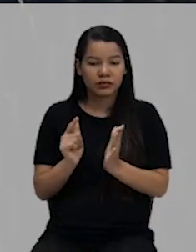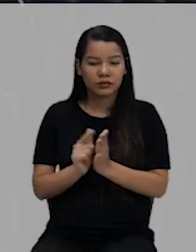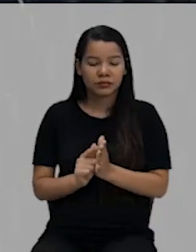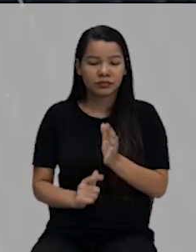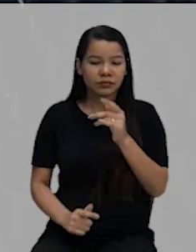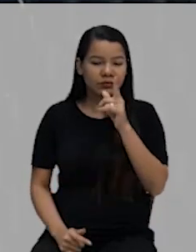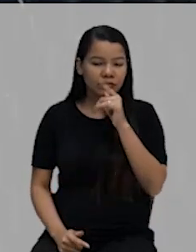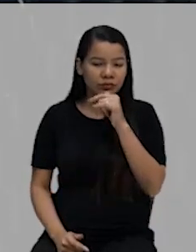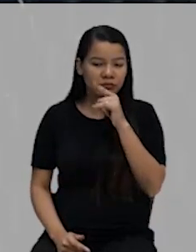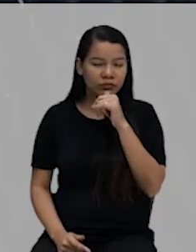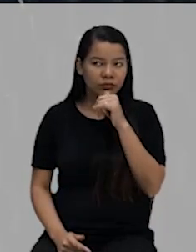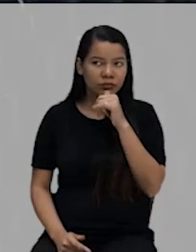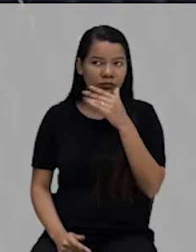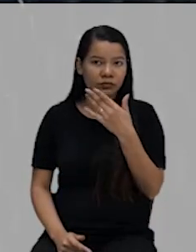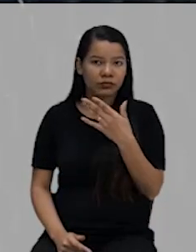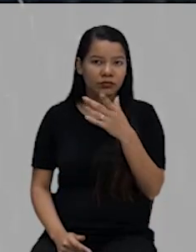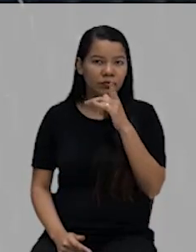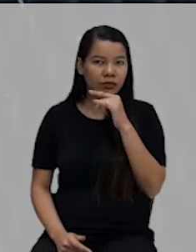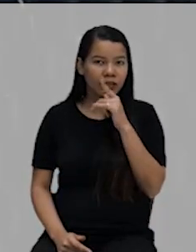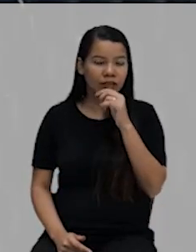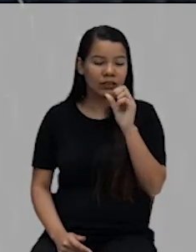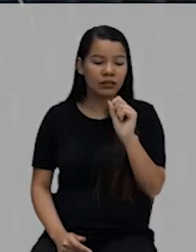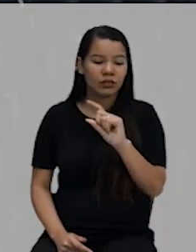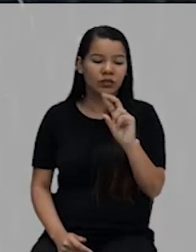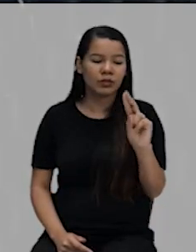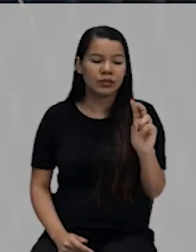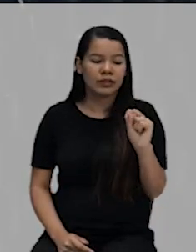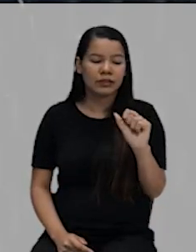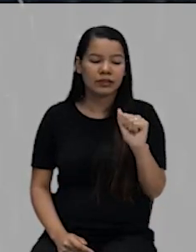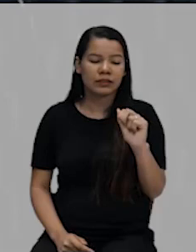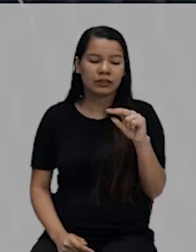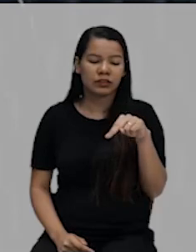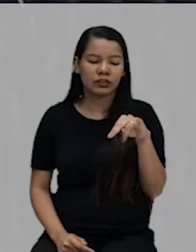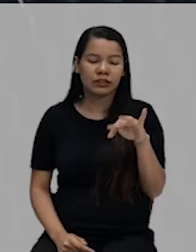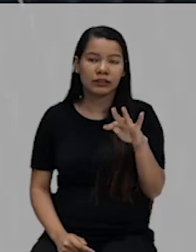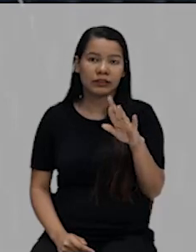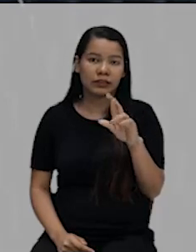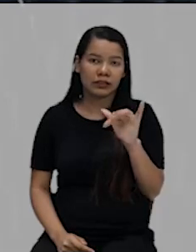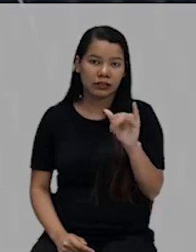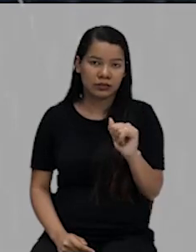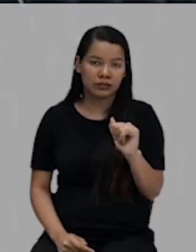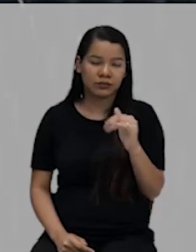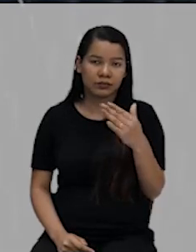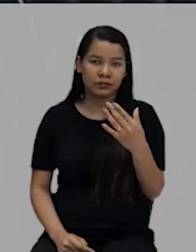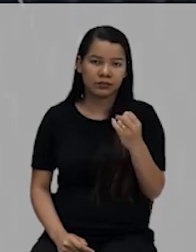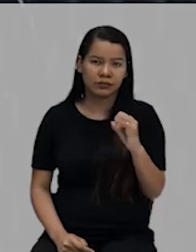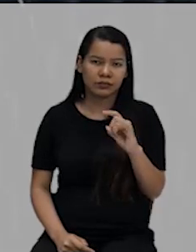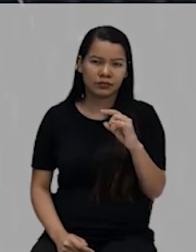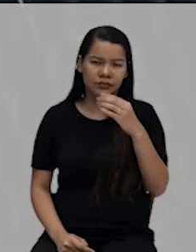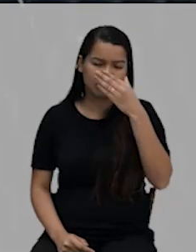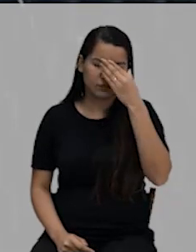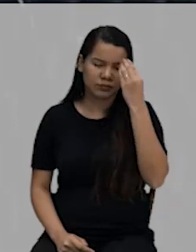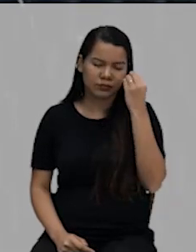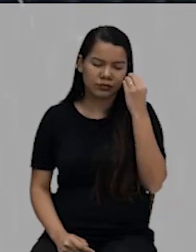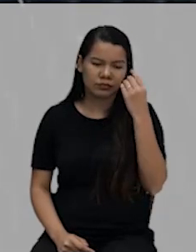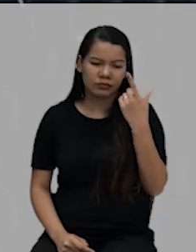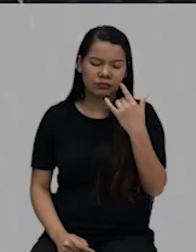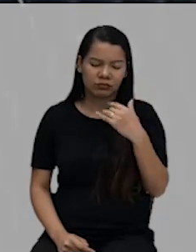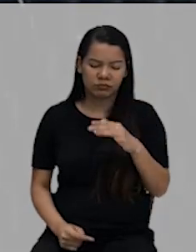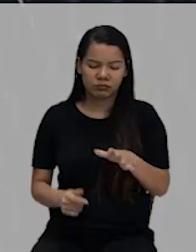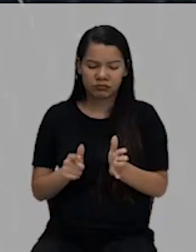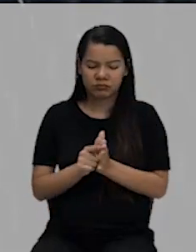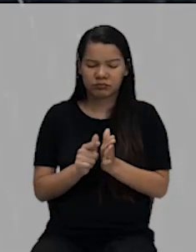tecido. Água de lavadeira é água sanitária. Então, se você esquecer um jeans escuro, né?